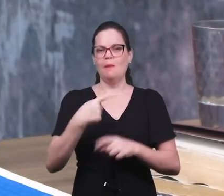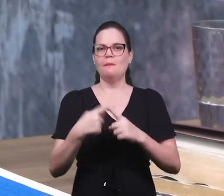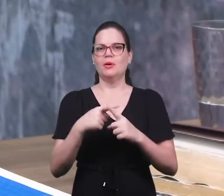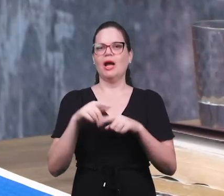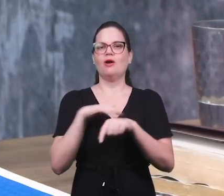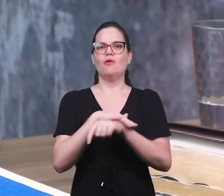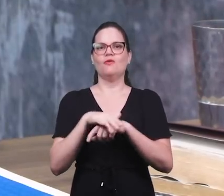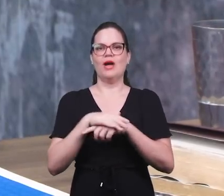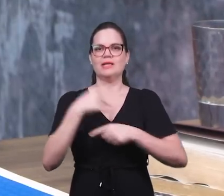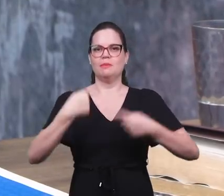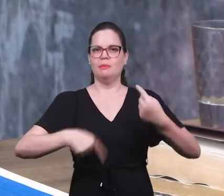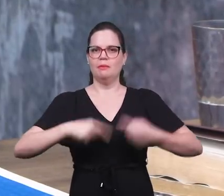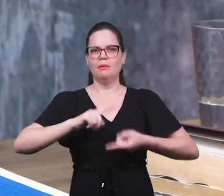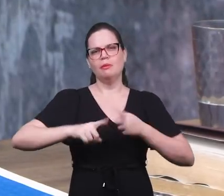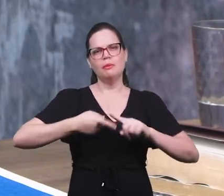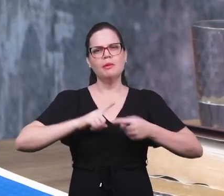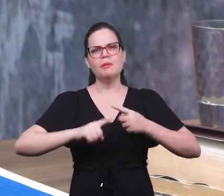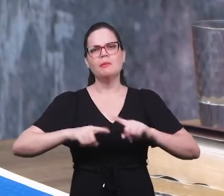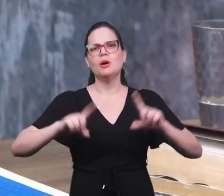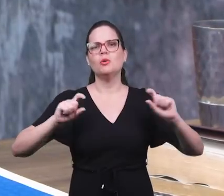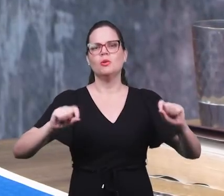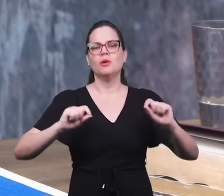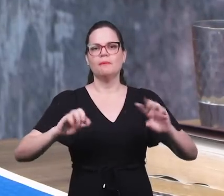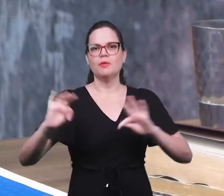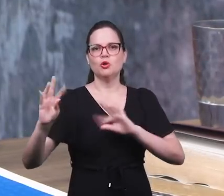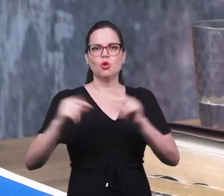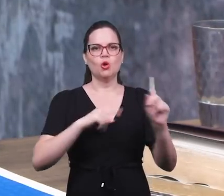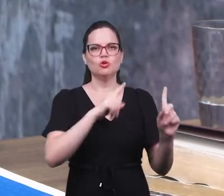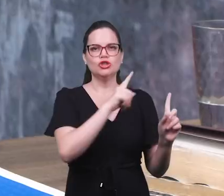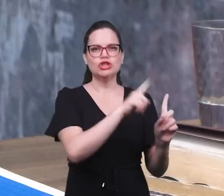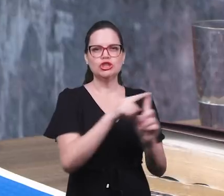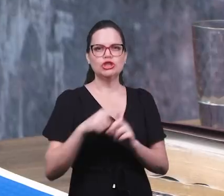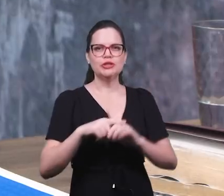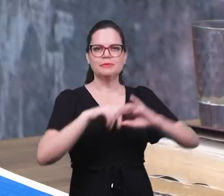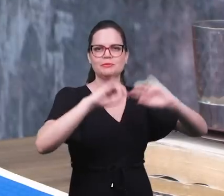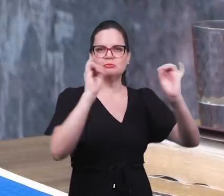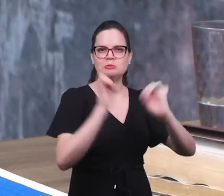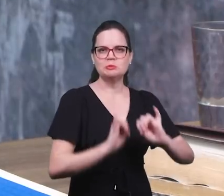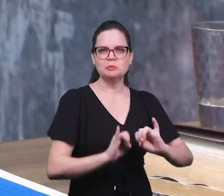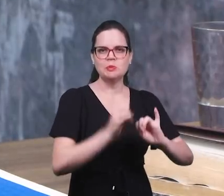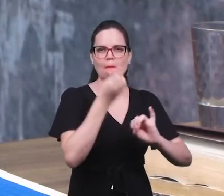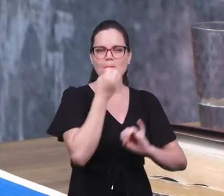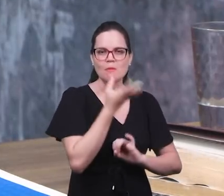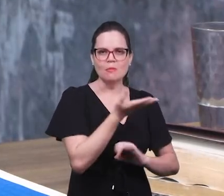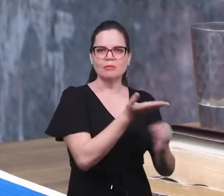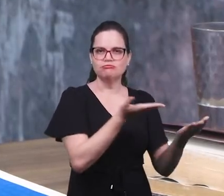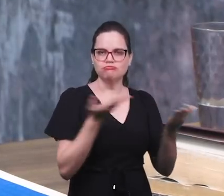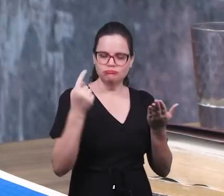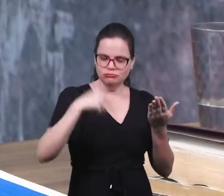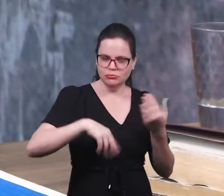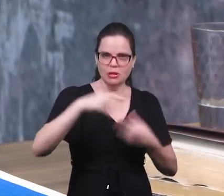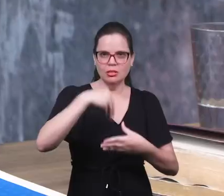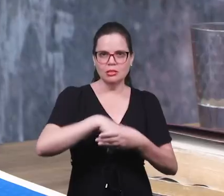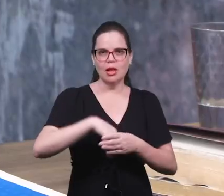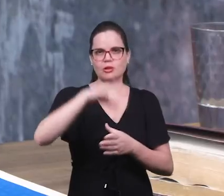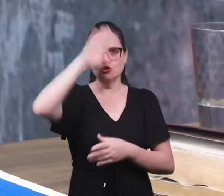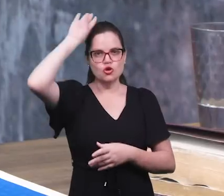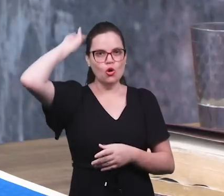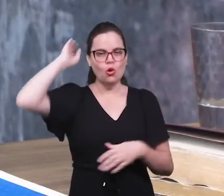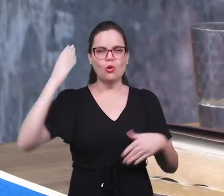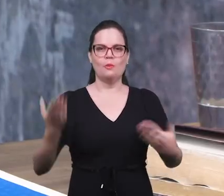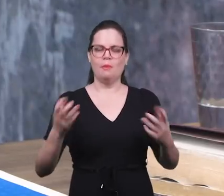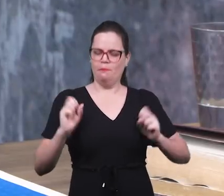ideia de que todo tipo de divindade era bem-vinda em Roma, né? Então, mas o grande objetivo de fato é político,